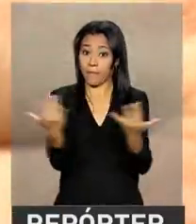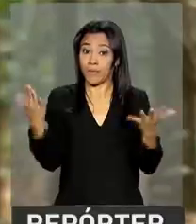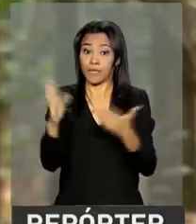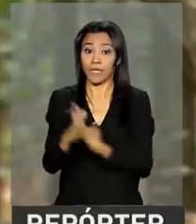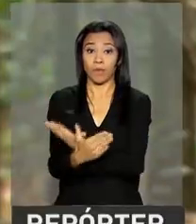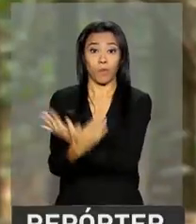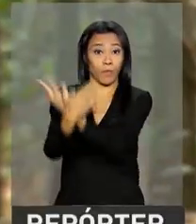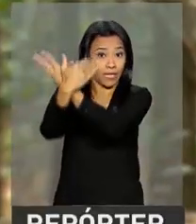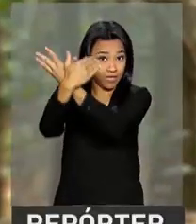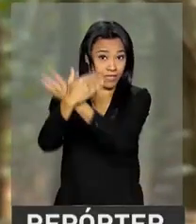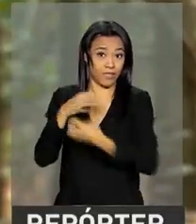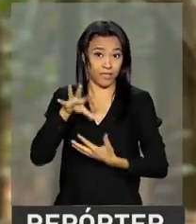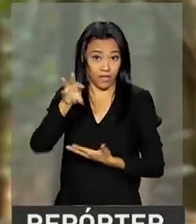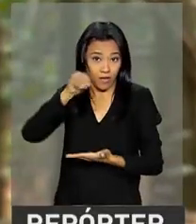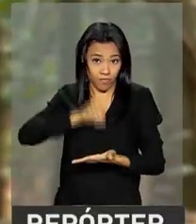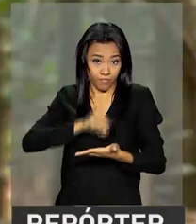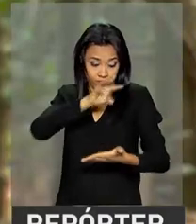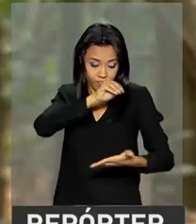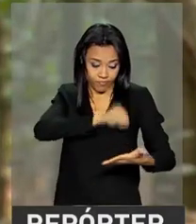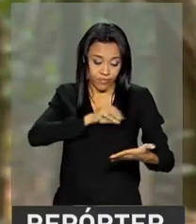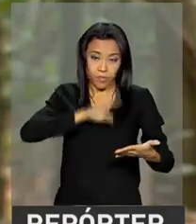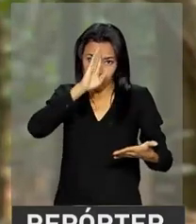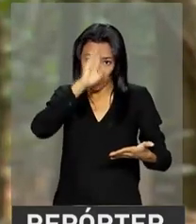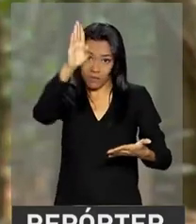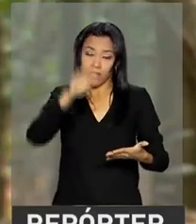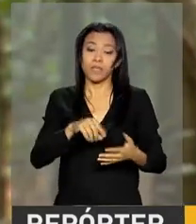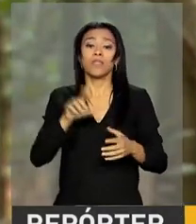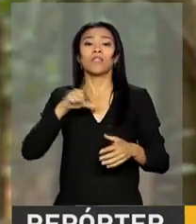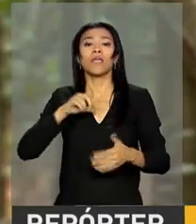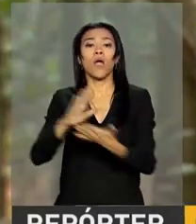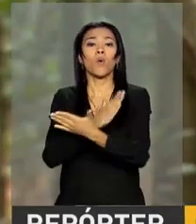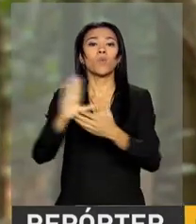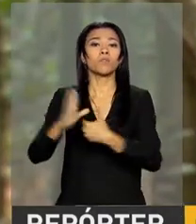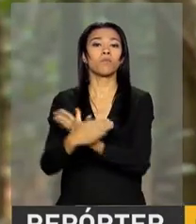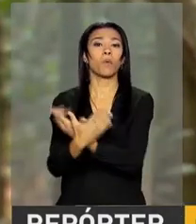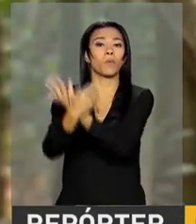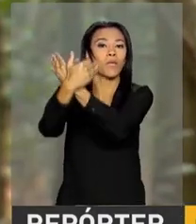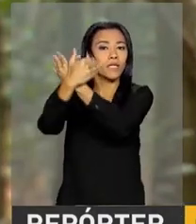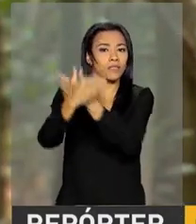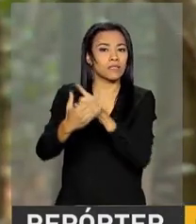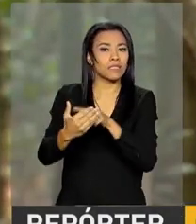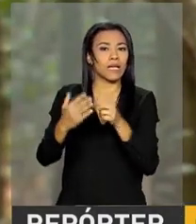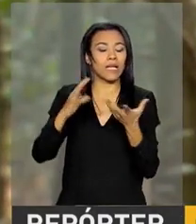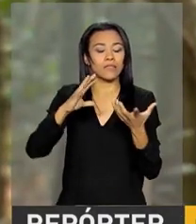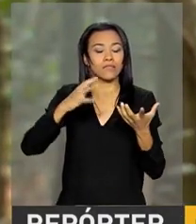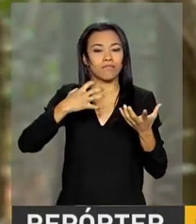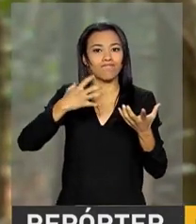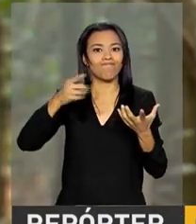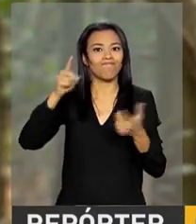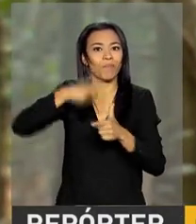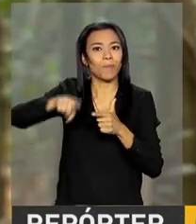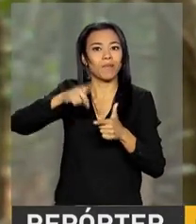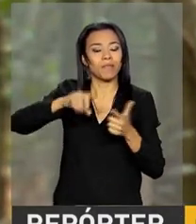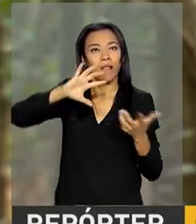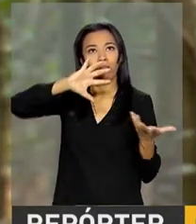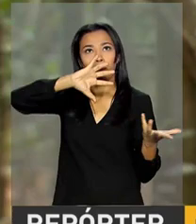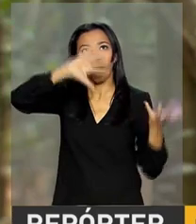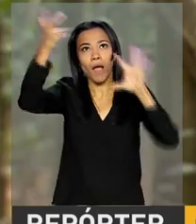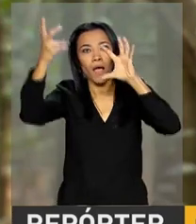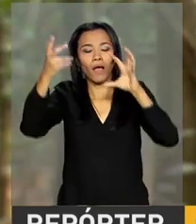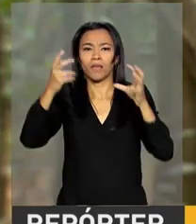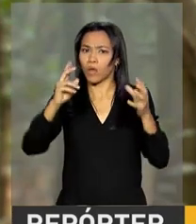alguns indicadores com borboletas frugívoros são sensíveis a mudanças ambientais então mudanças